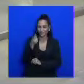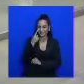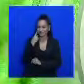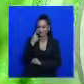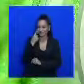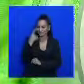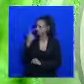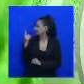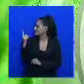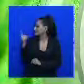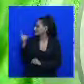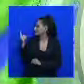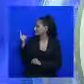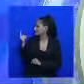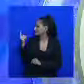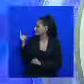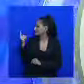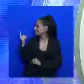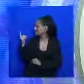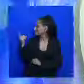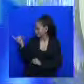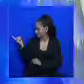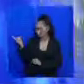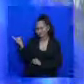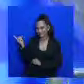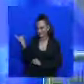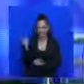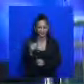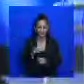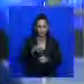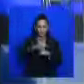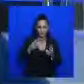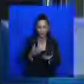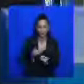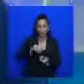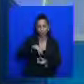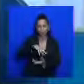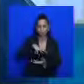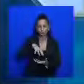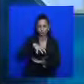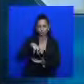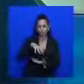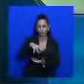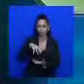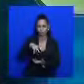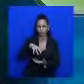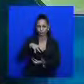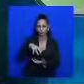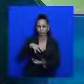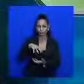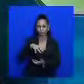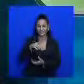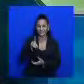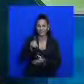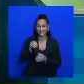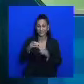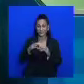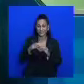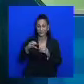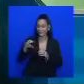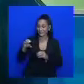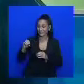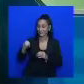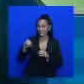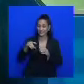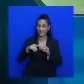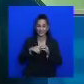Bola posicionada, valendo. Globo recarregado, embaralhando 10 bolas numeradas de 0 a 9.